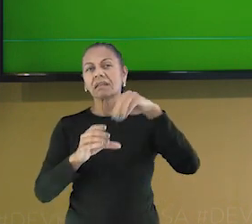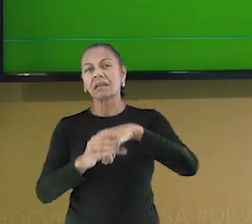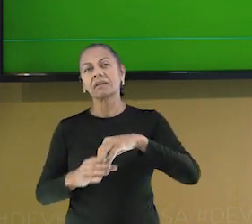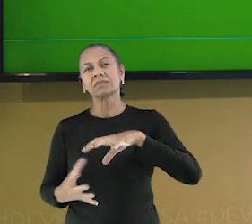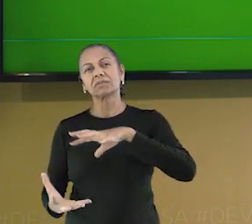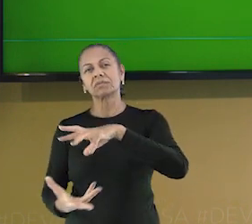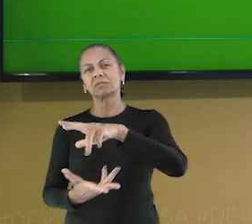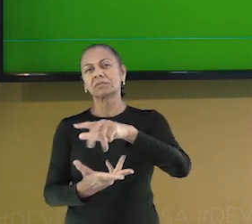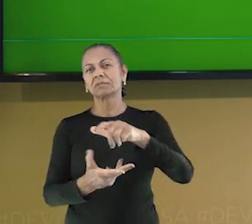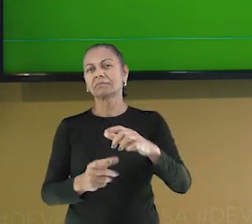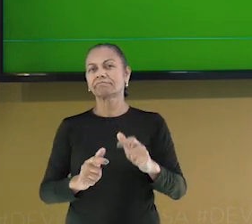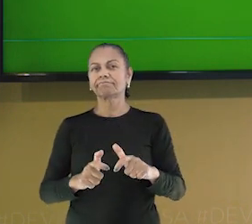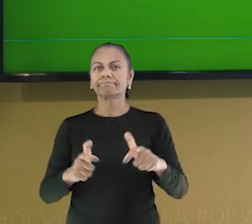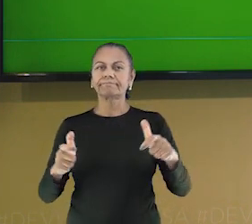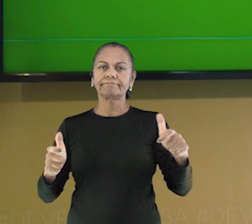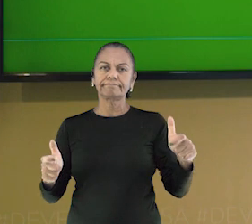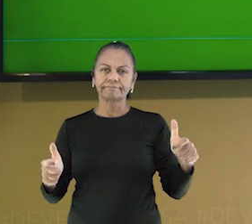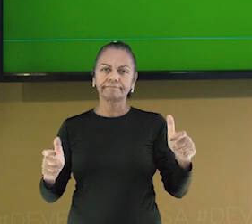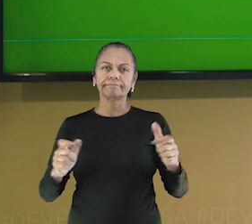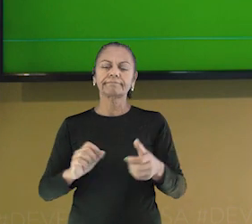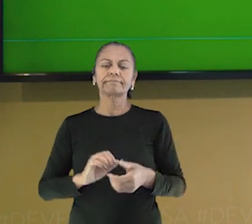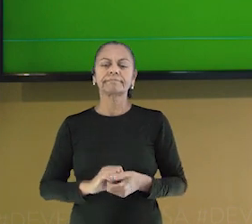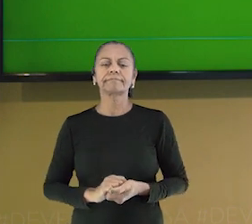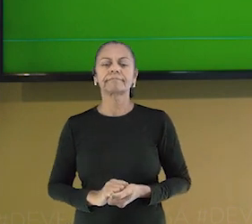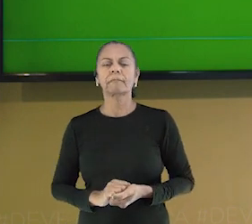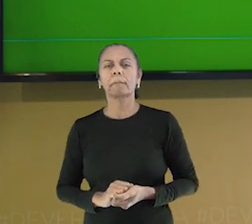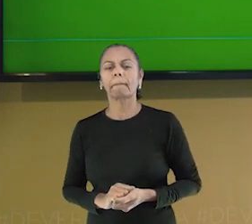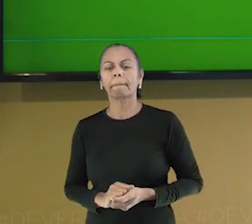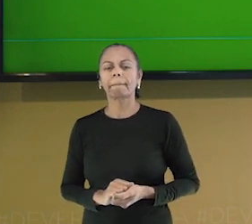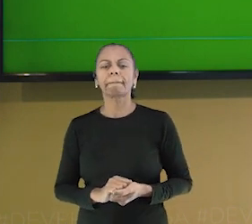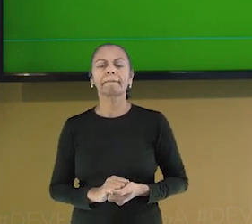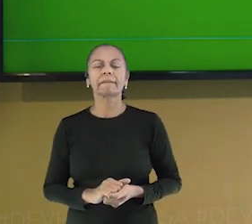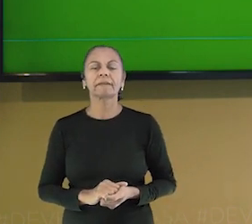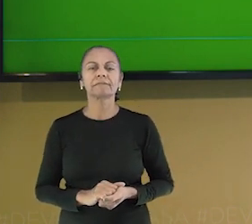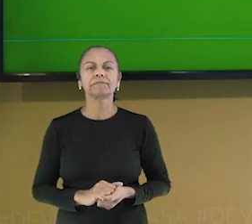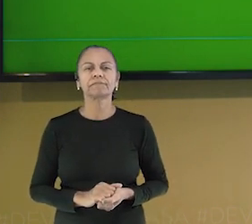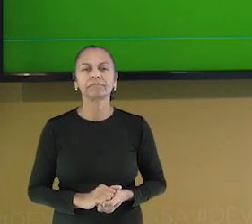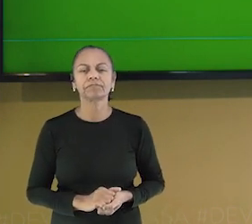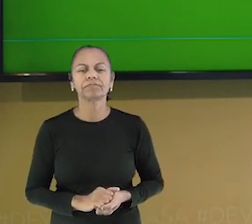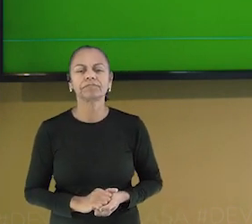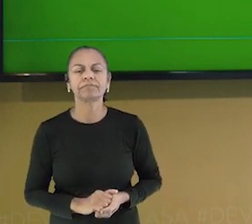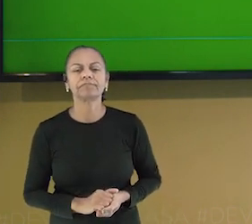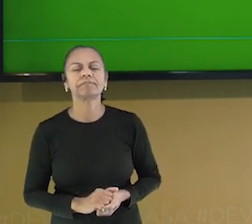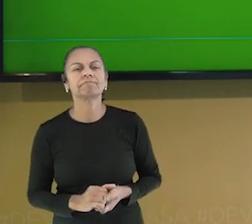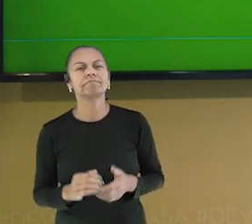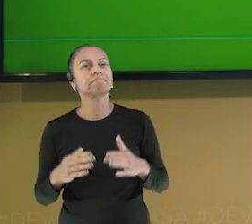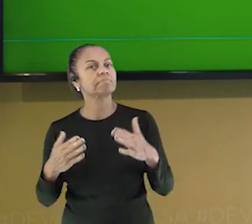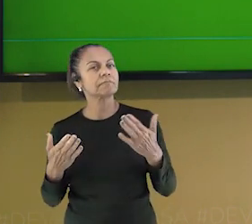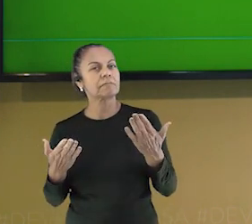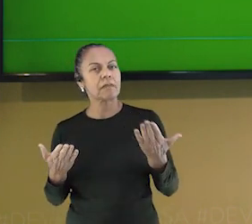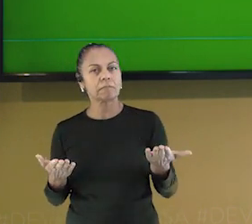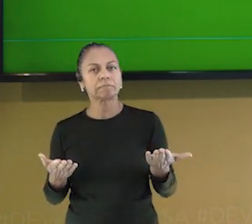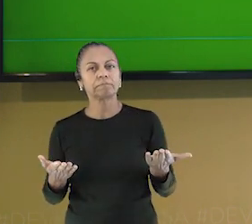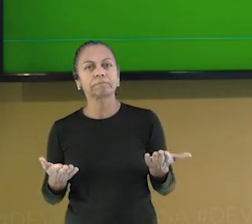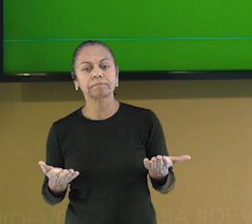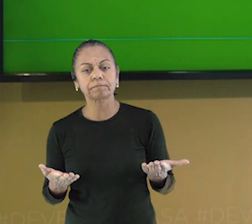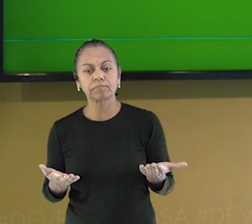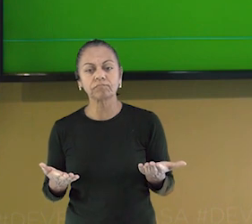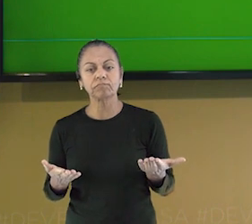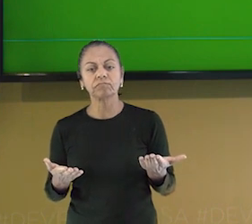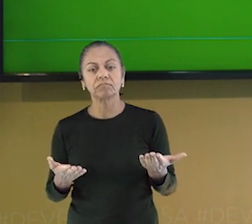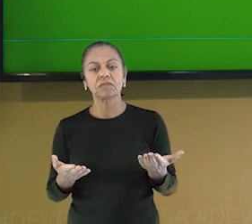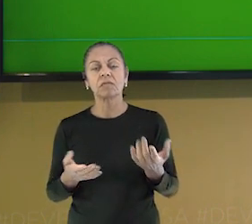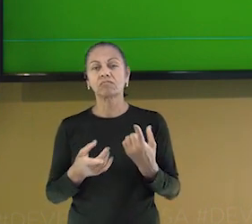global? Será que isso não está restrito apenas onde houve essa expansão do maquinário urbana? Bem, a gente diz isso